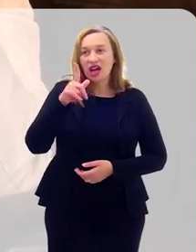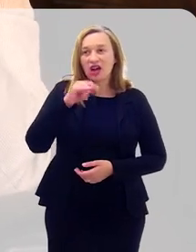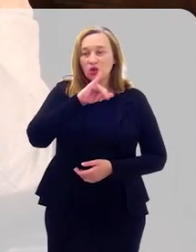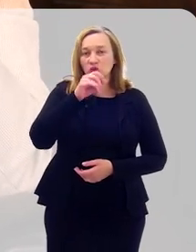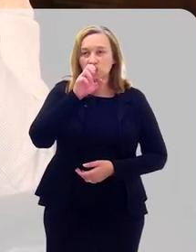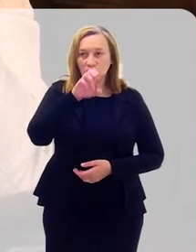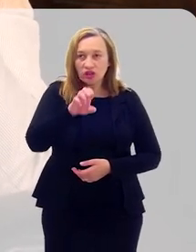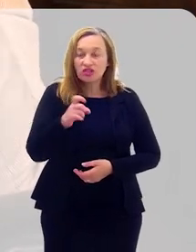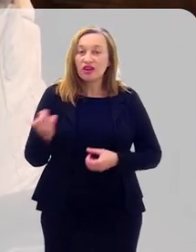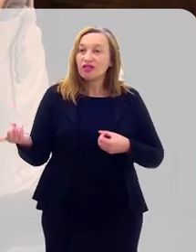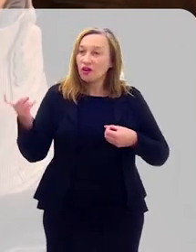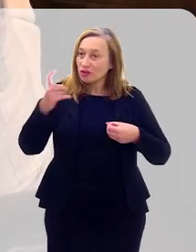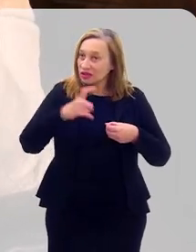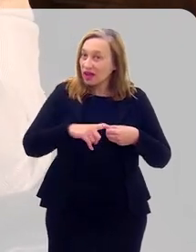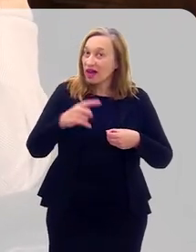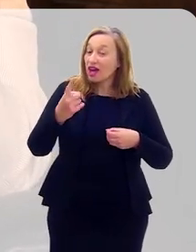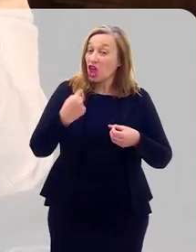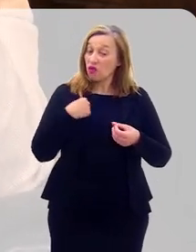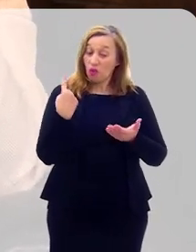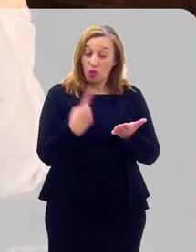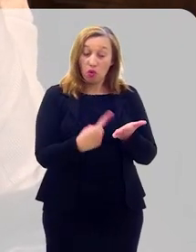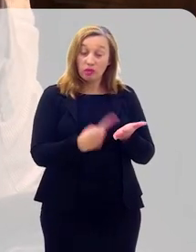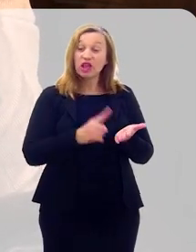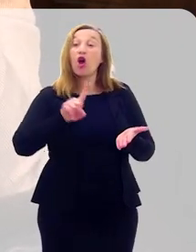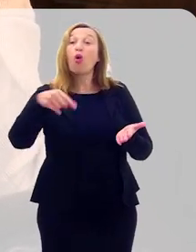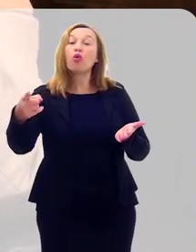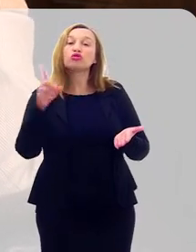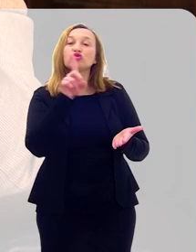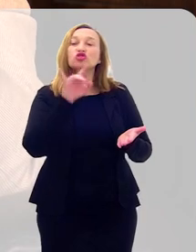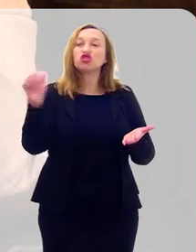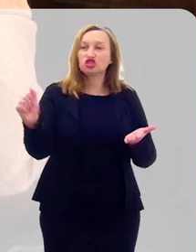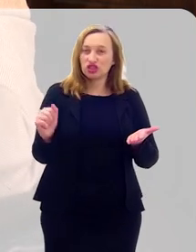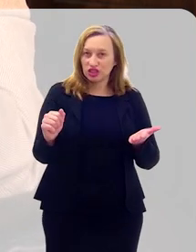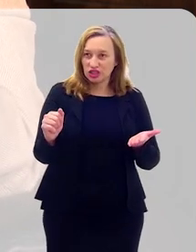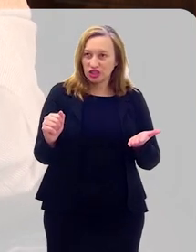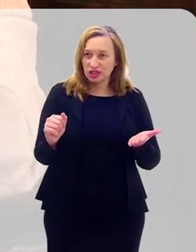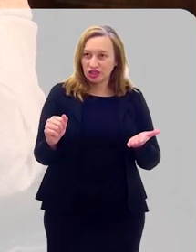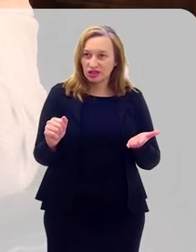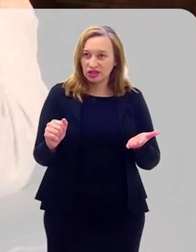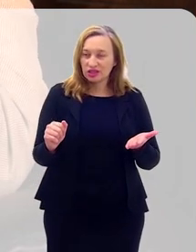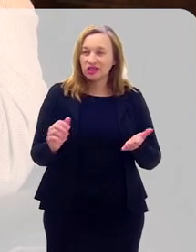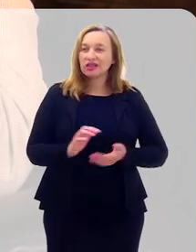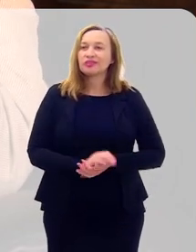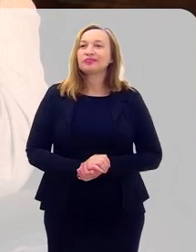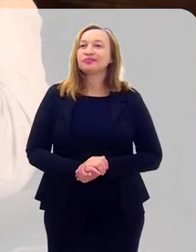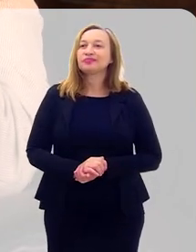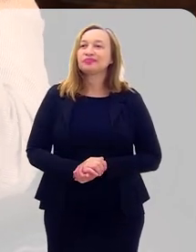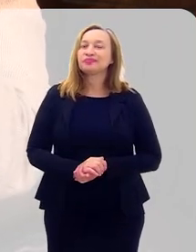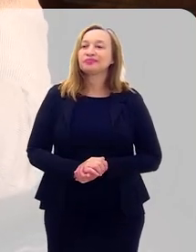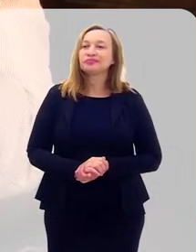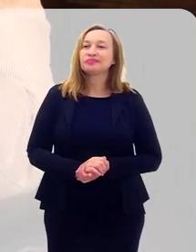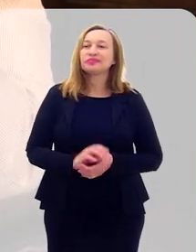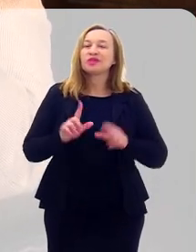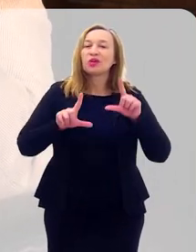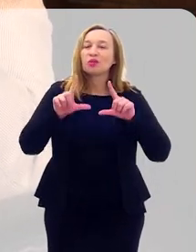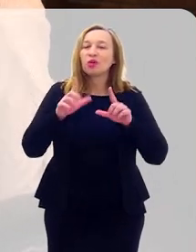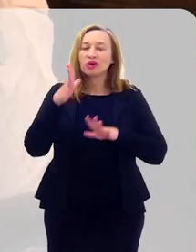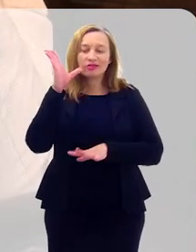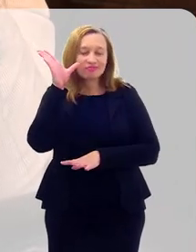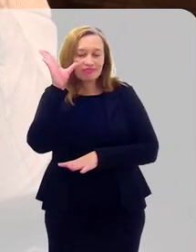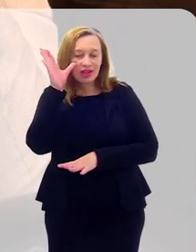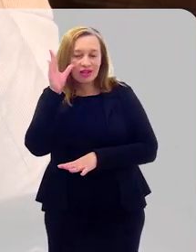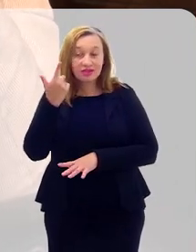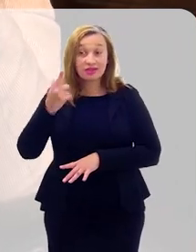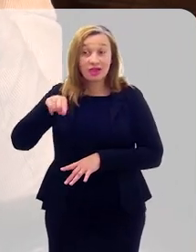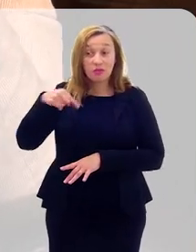Jorge. Ele vai retornar o programa, já vou remarcar com ele para nós fazermos aqui um programa